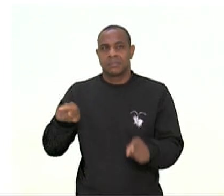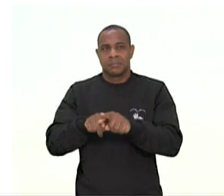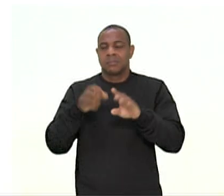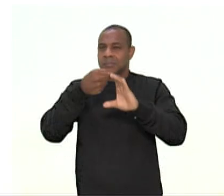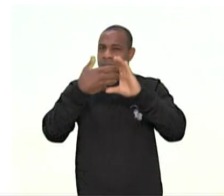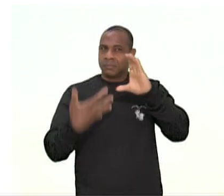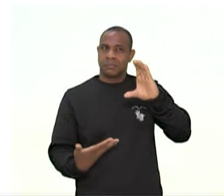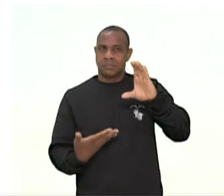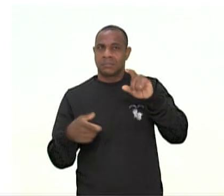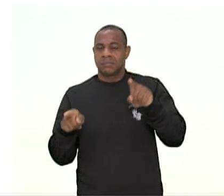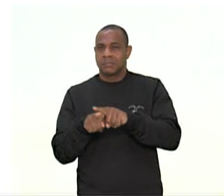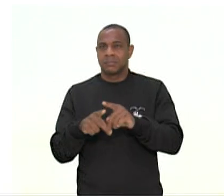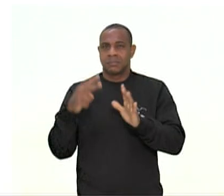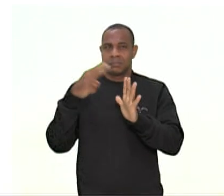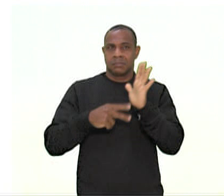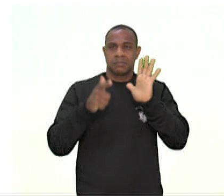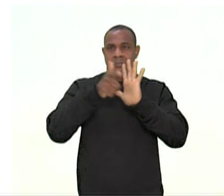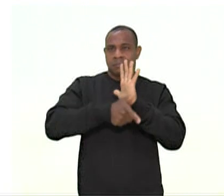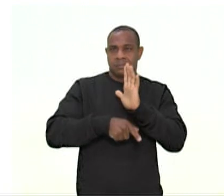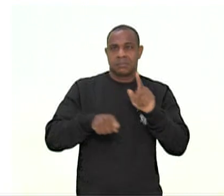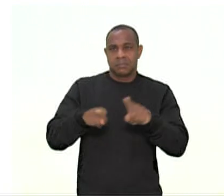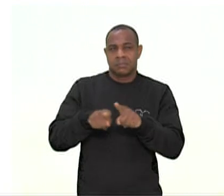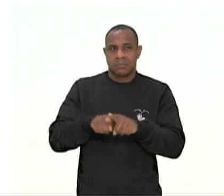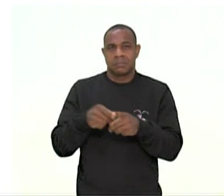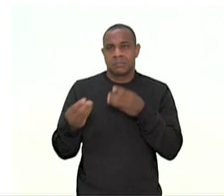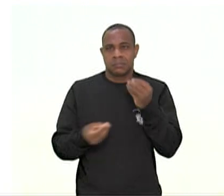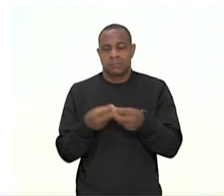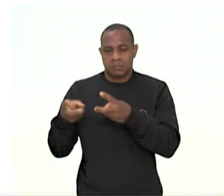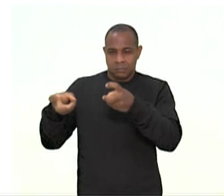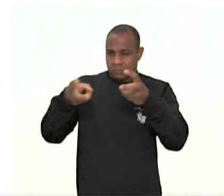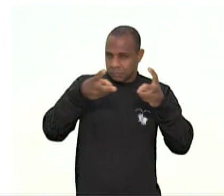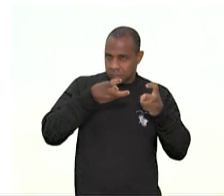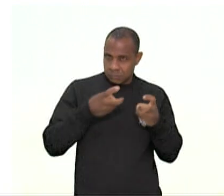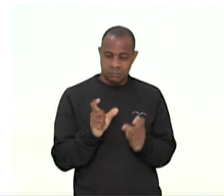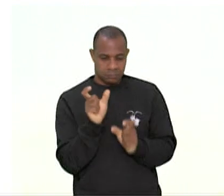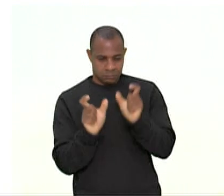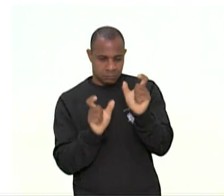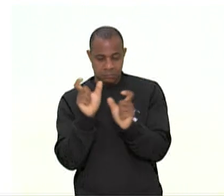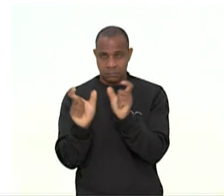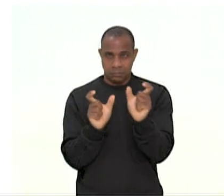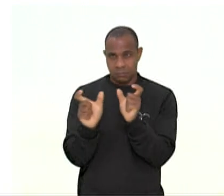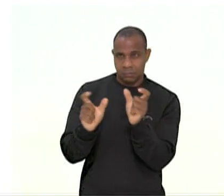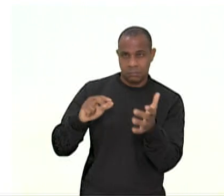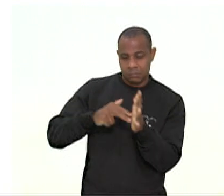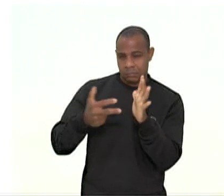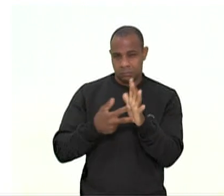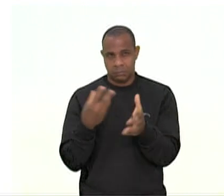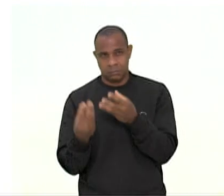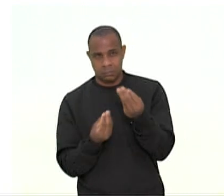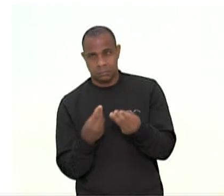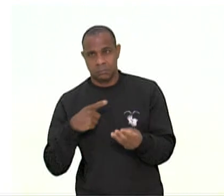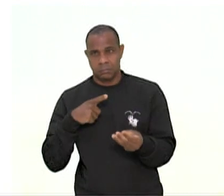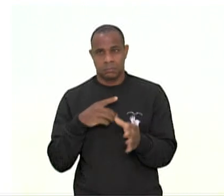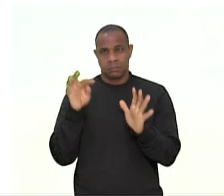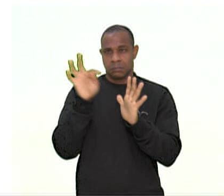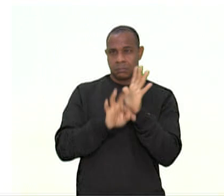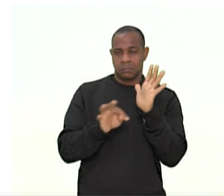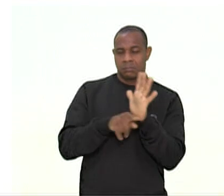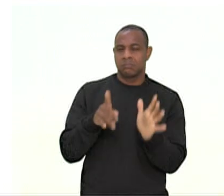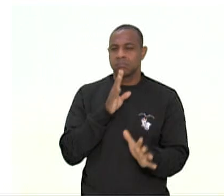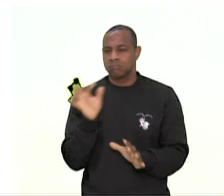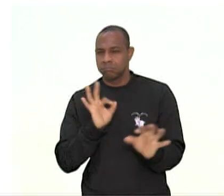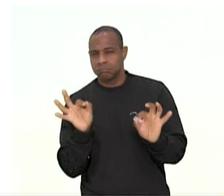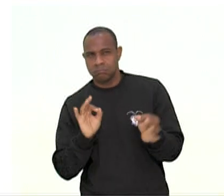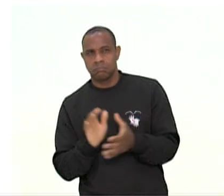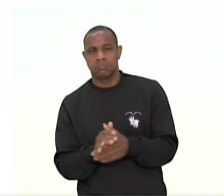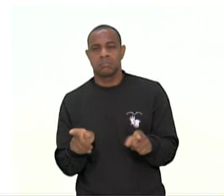e interpretar charges, reconhecer ali o uso de sentido de alguma palavra ou expressão que seja presente no texto e não seja desconhecida, e